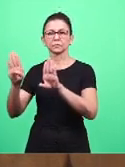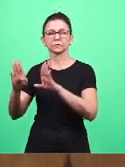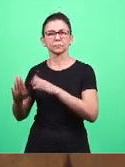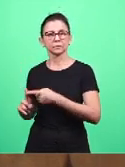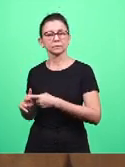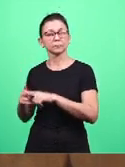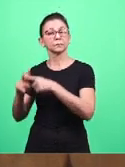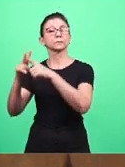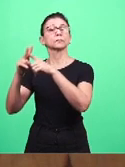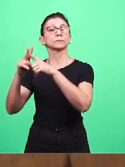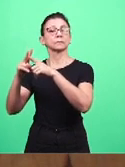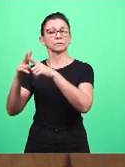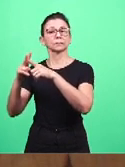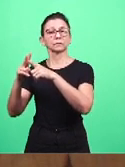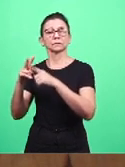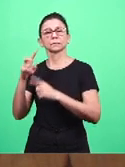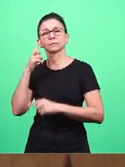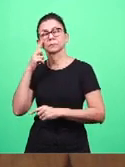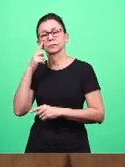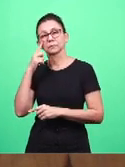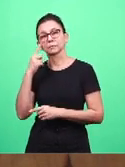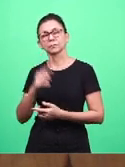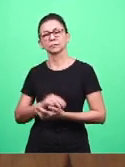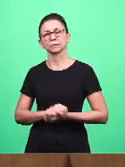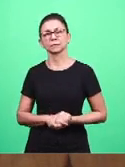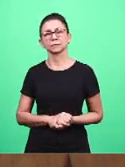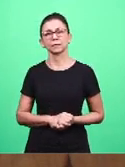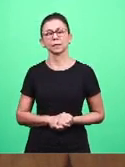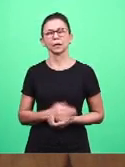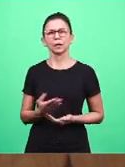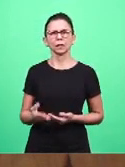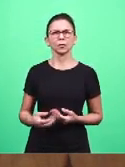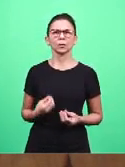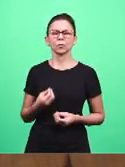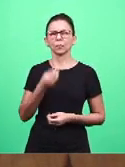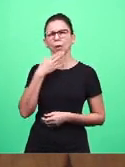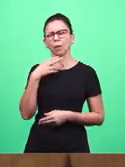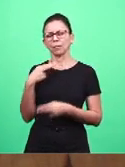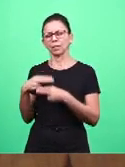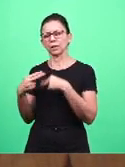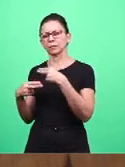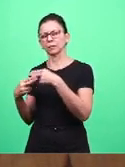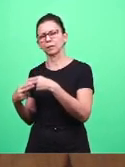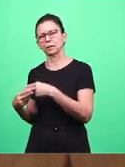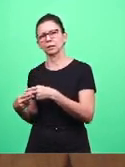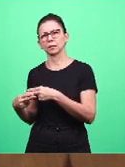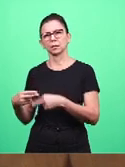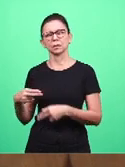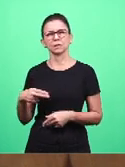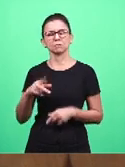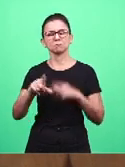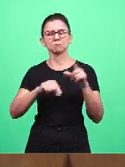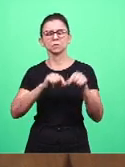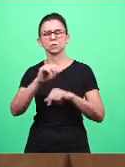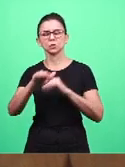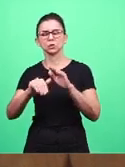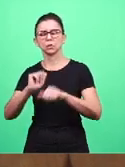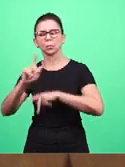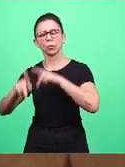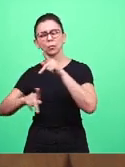interessa. Por quê? Porque são fatos que estão se precipitando, que demonstram, que mostram que